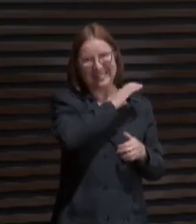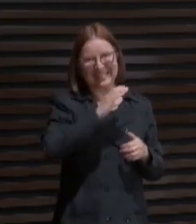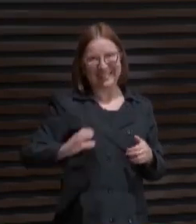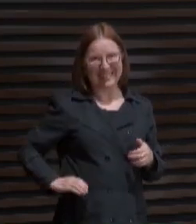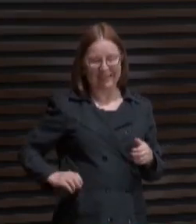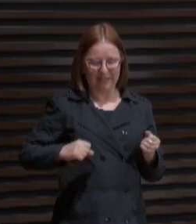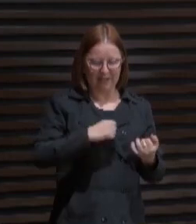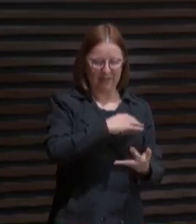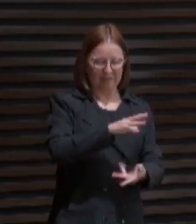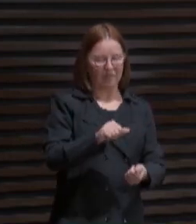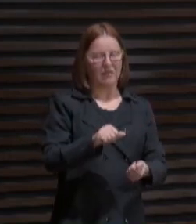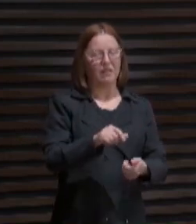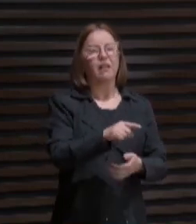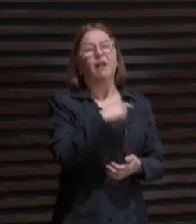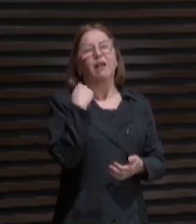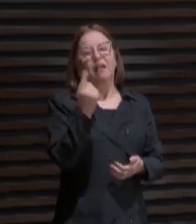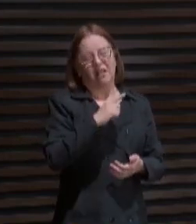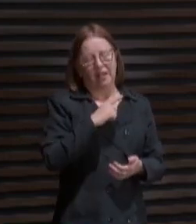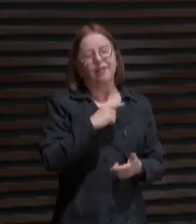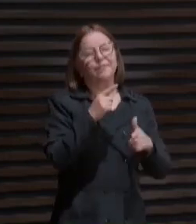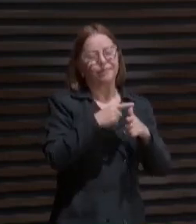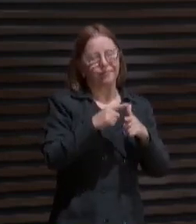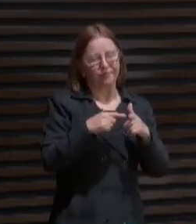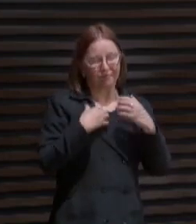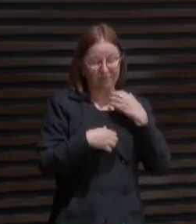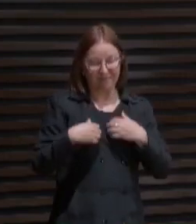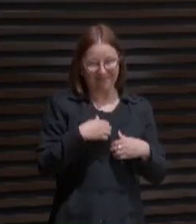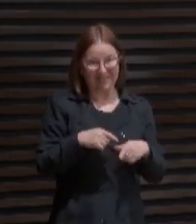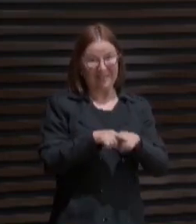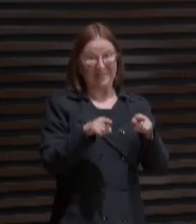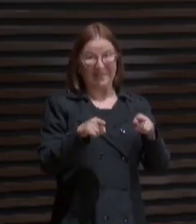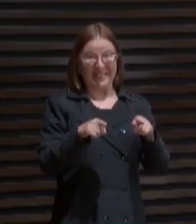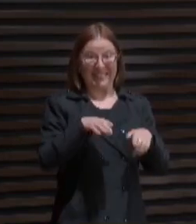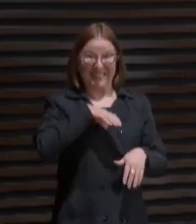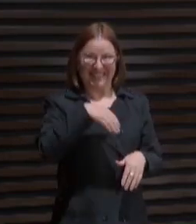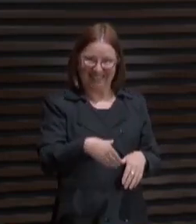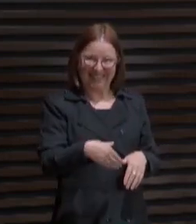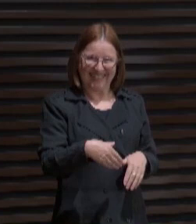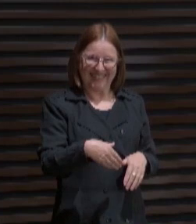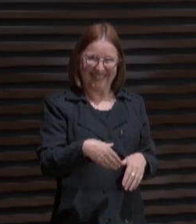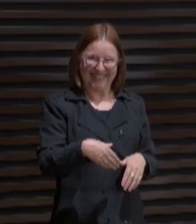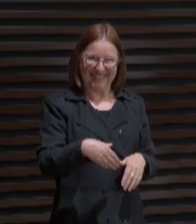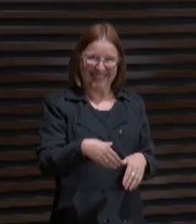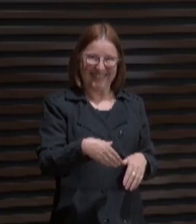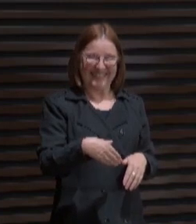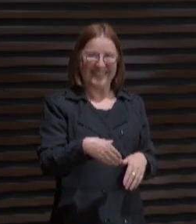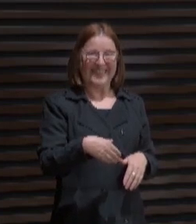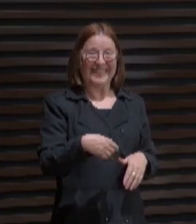mundo passarei aflições, mas tem de bom ânimo, eu venci o